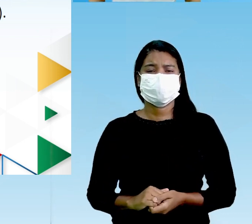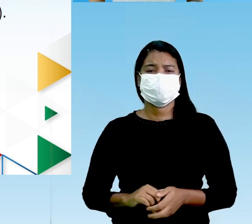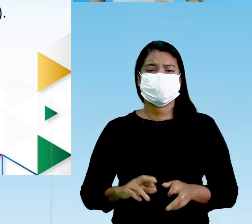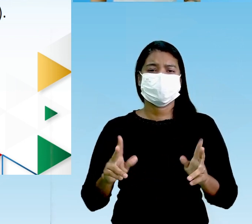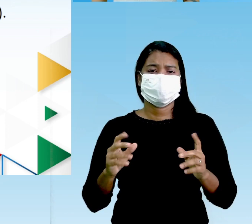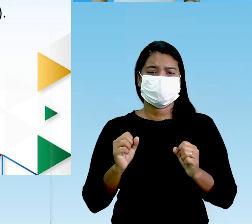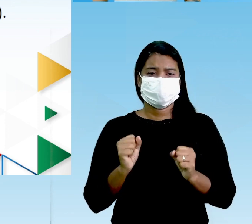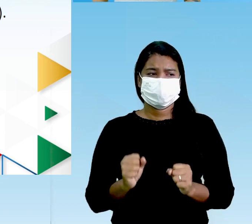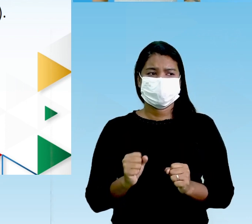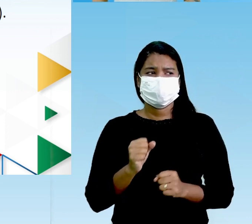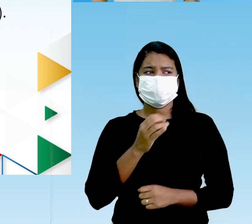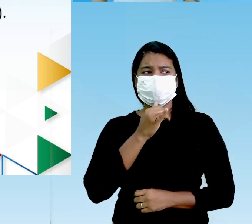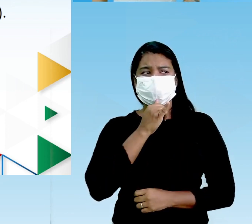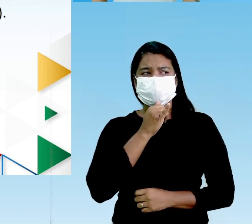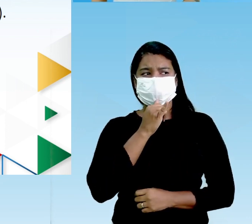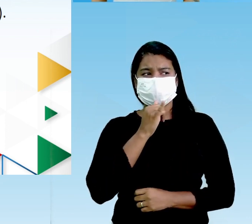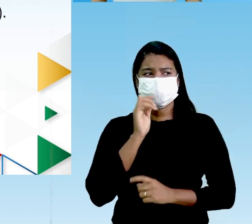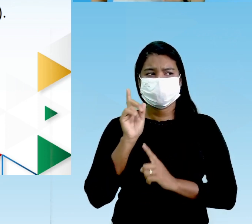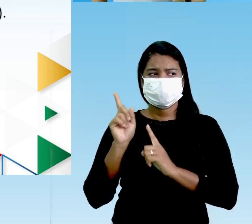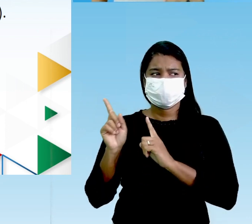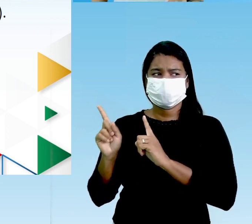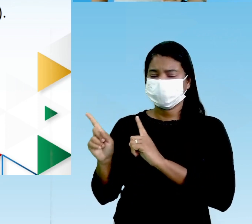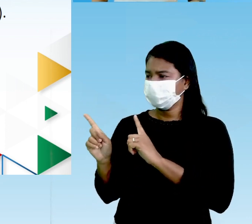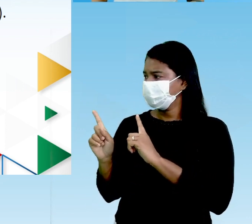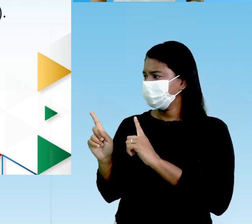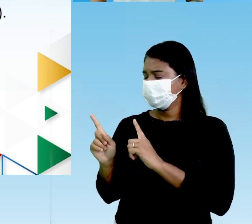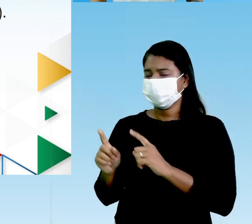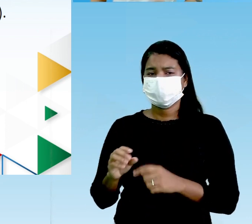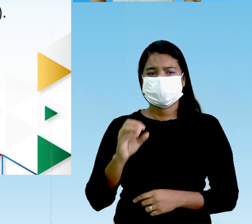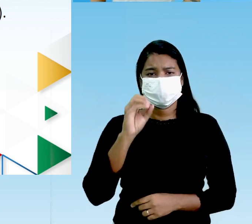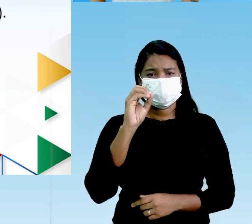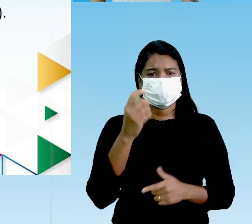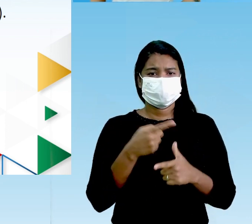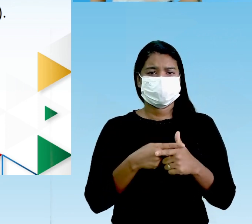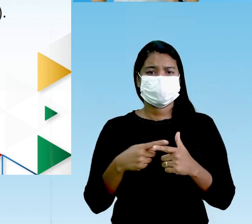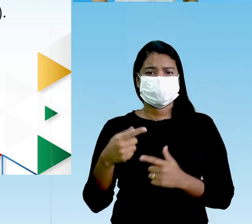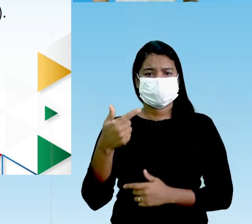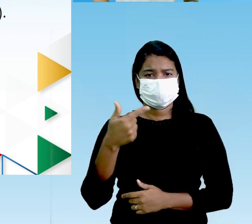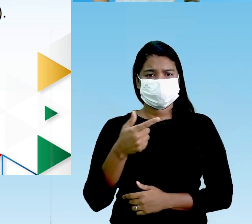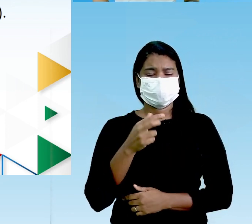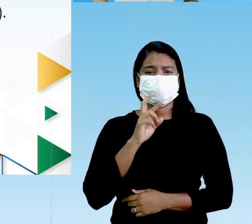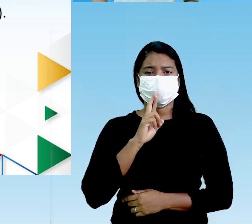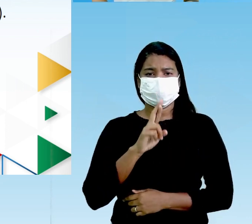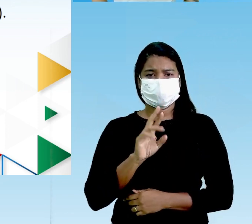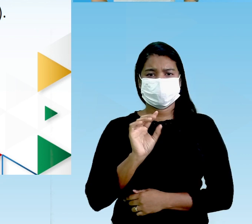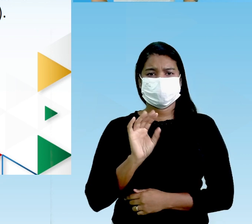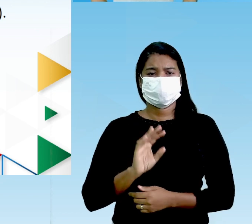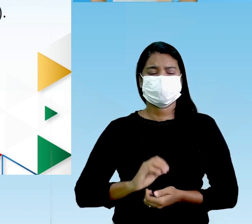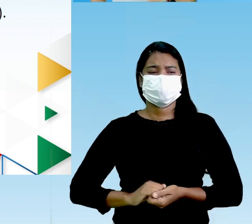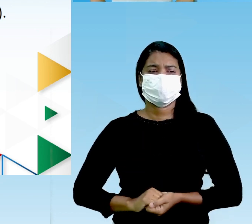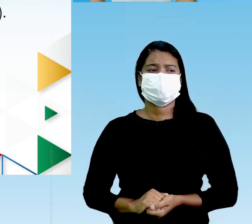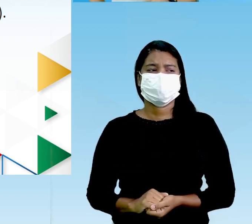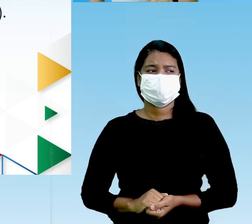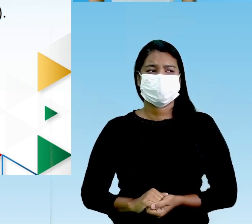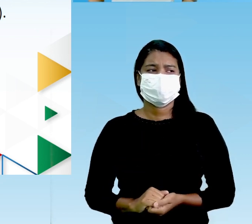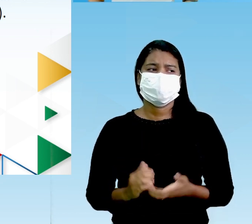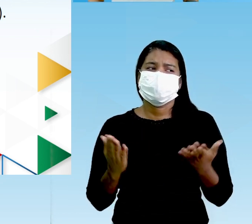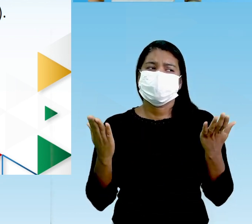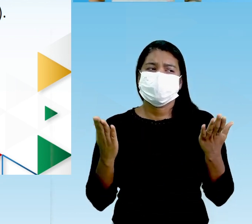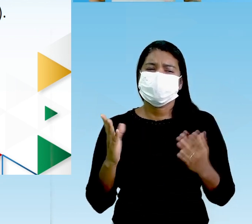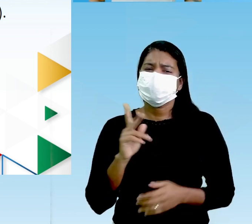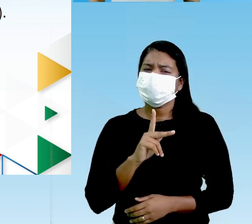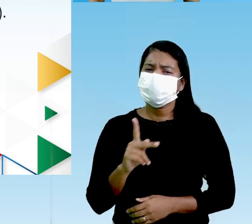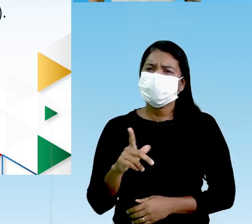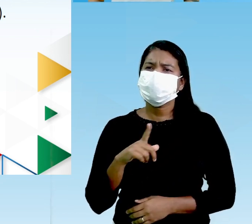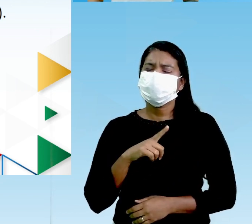pode. Olha o exemplo aí do slide, do ladinho. Ó. 0 dividido por 2, só tem uma resposta. É 0, tá? Ah, professor, isso